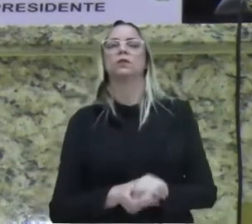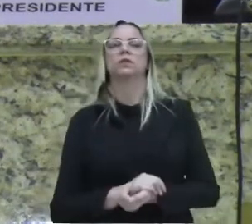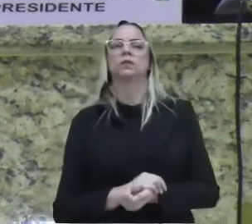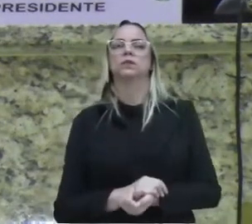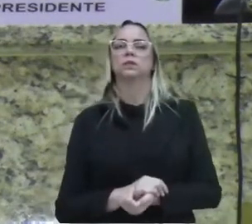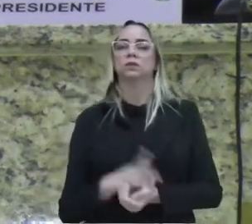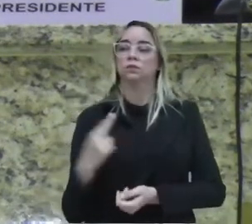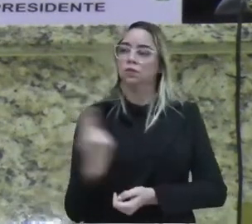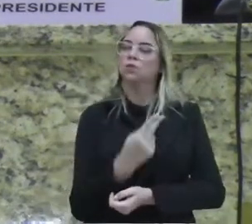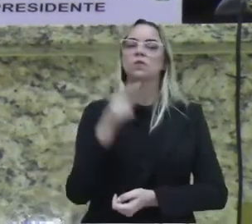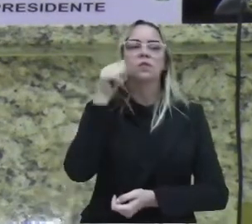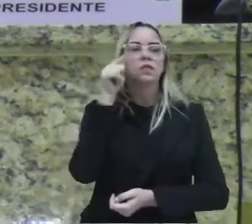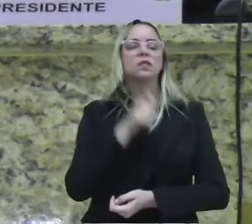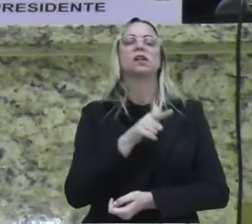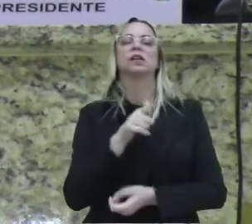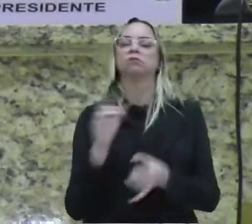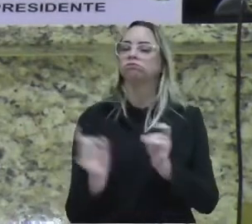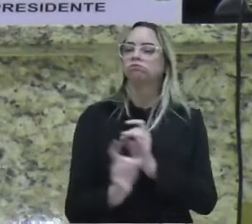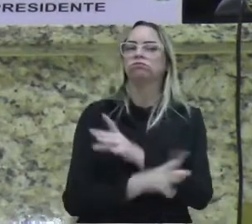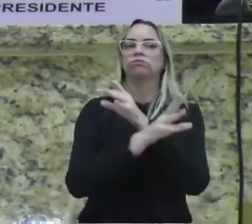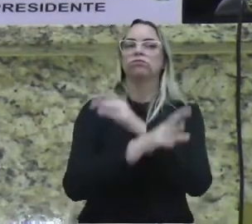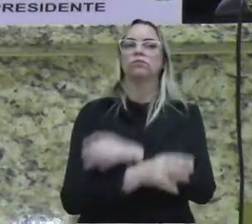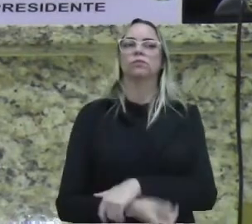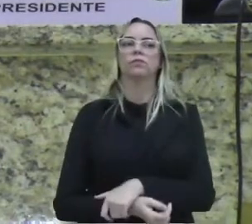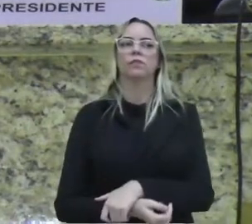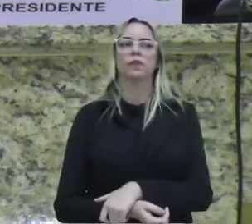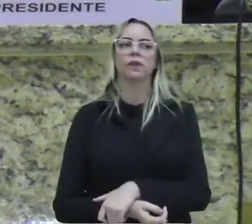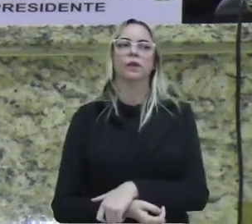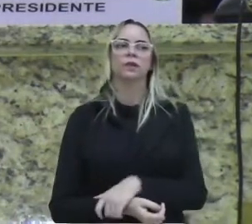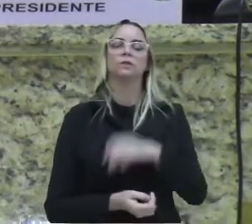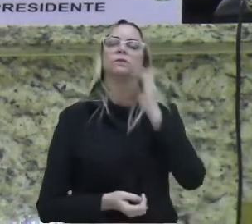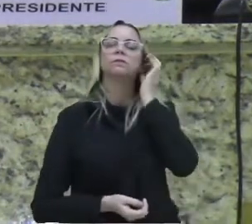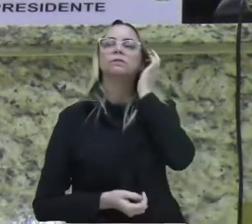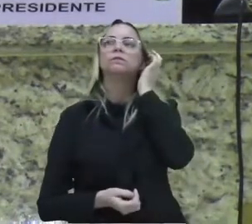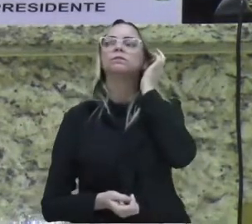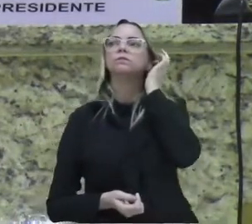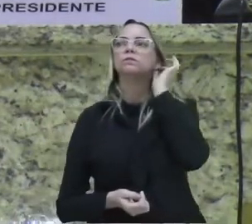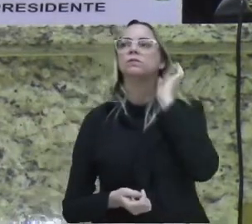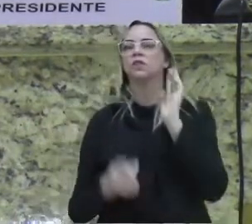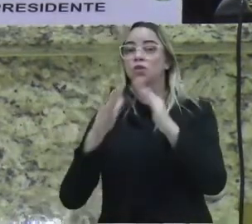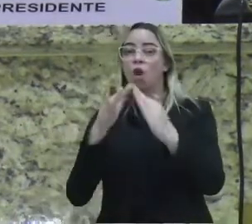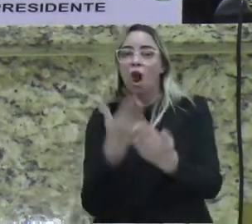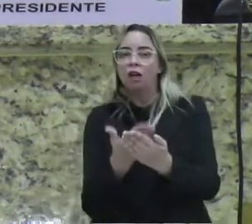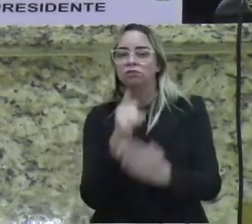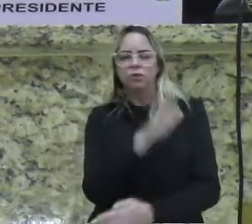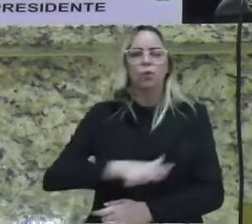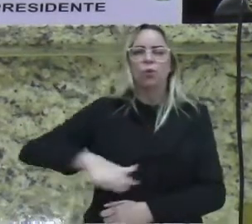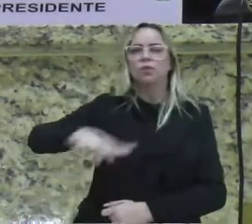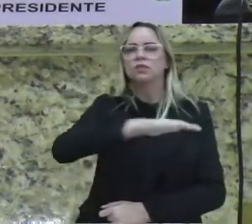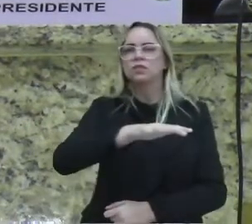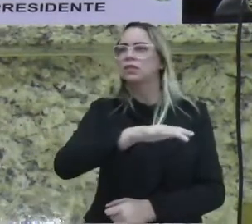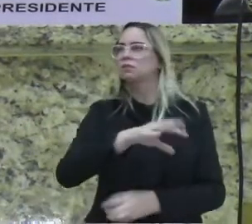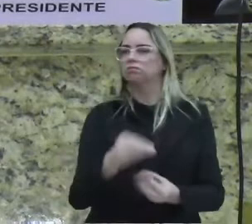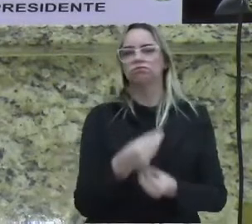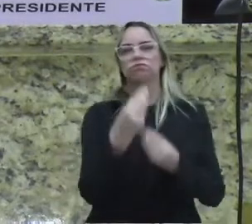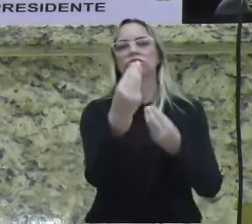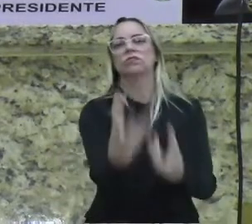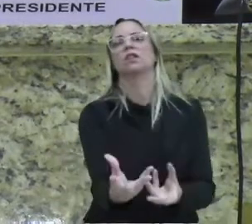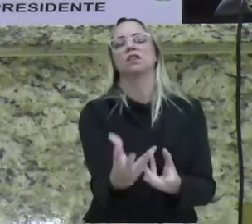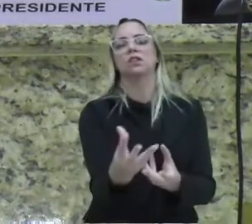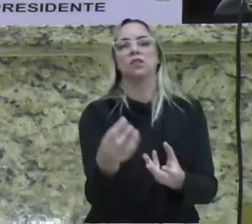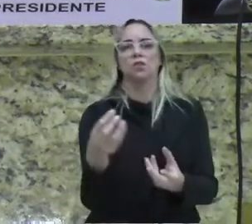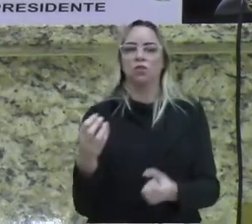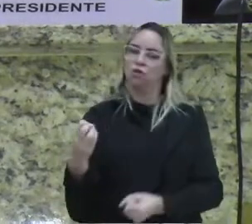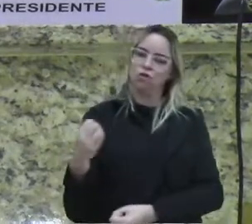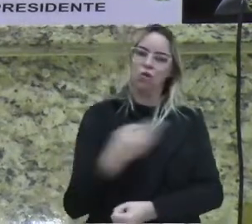conseguir terminar nossa missão e concluir, deixar todas as escolas, entregar a quem for o